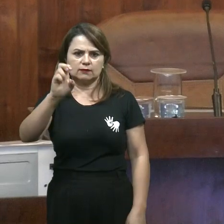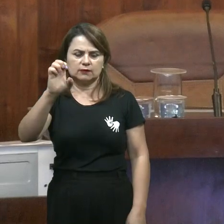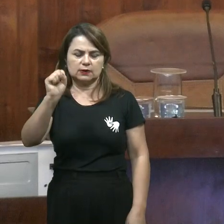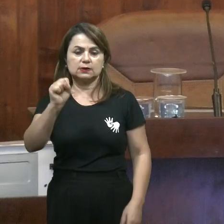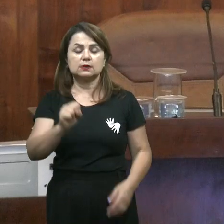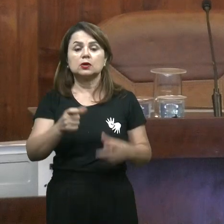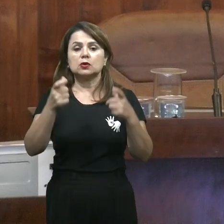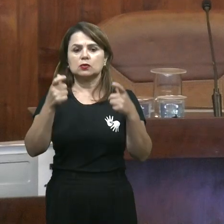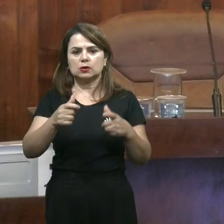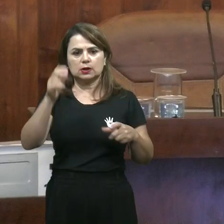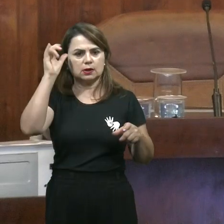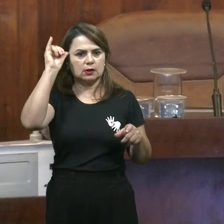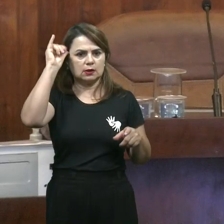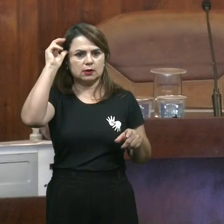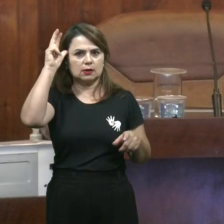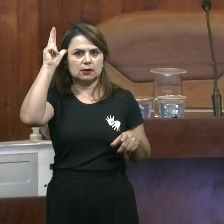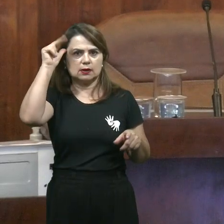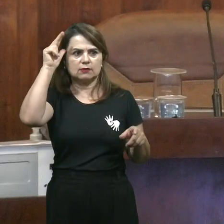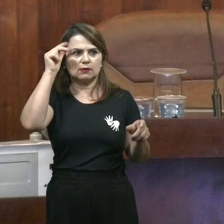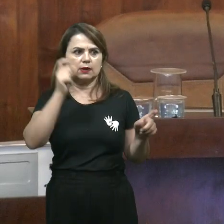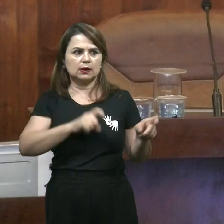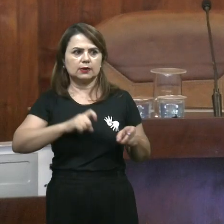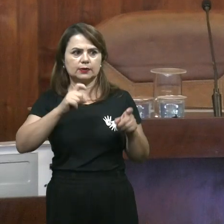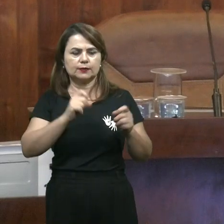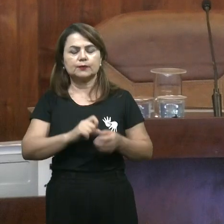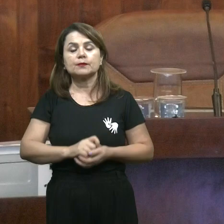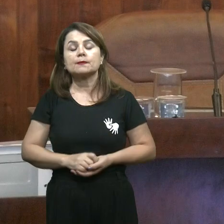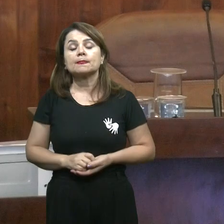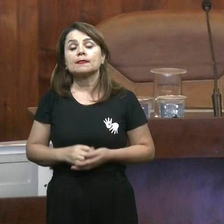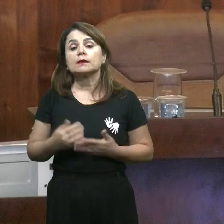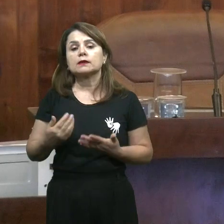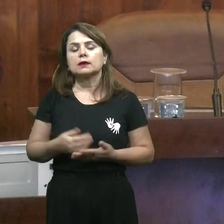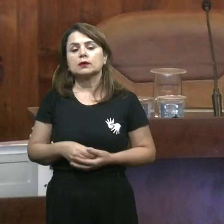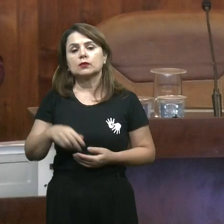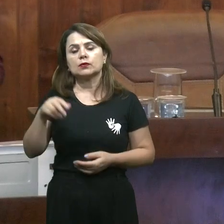necessidade de apresentar melhorias e condições.